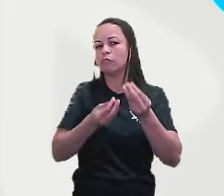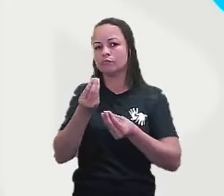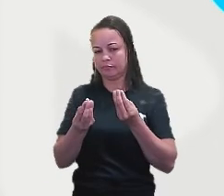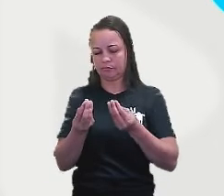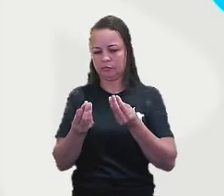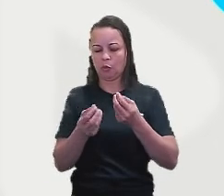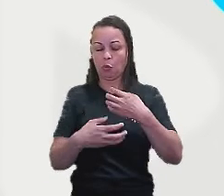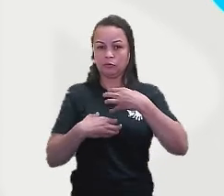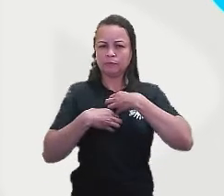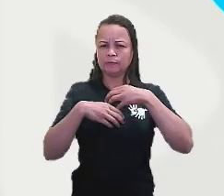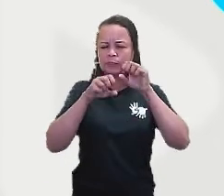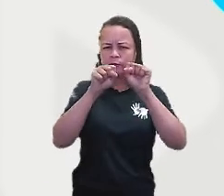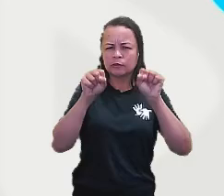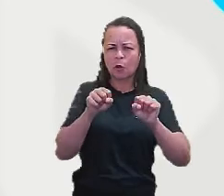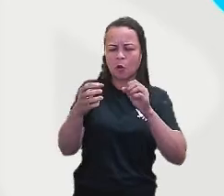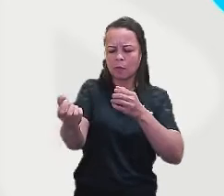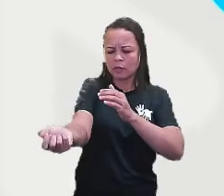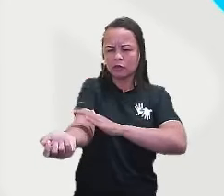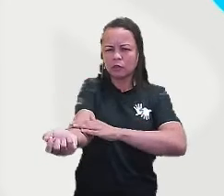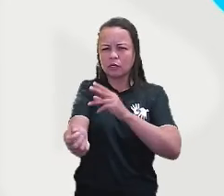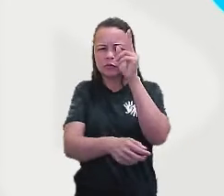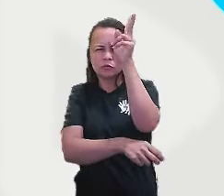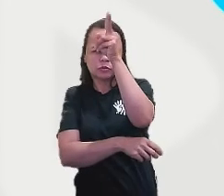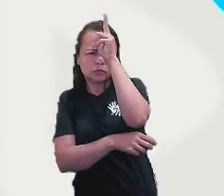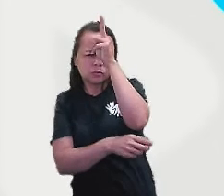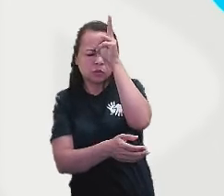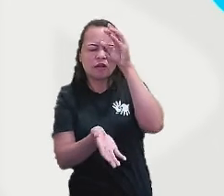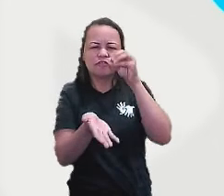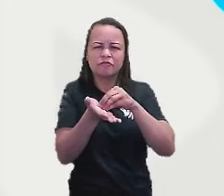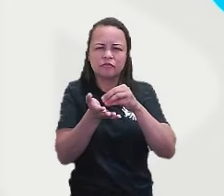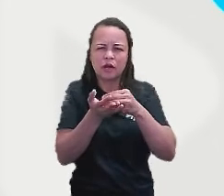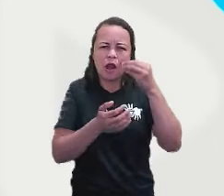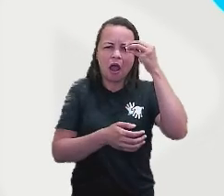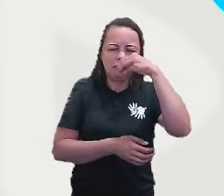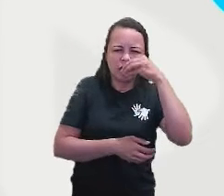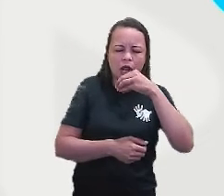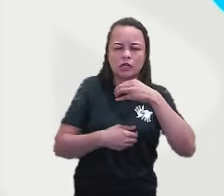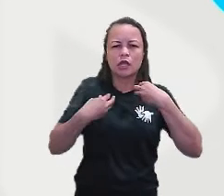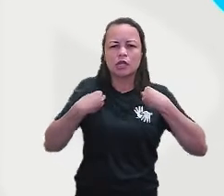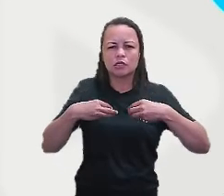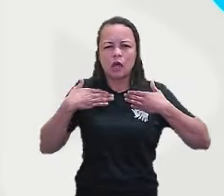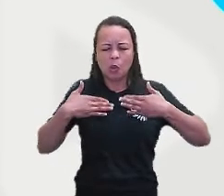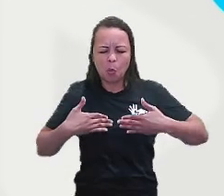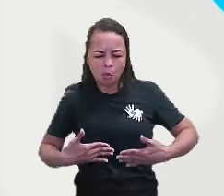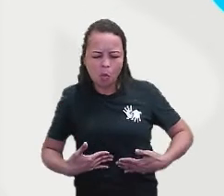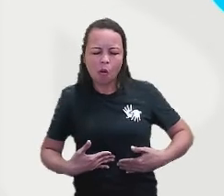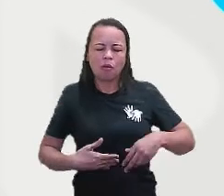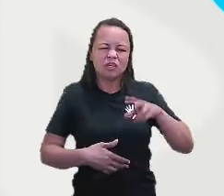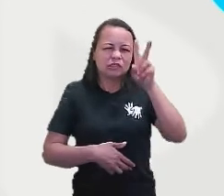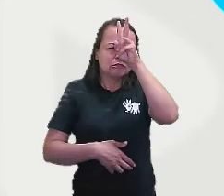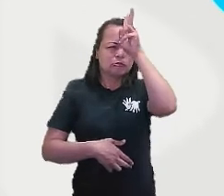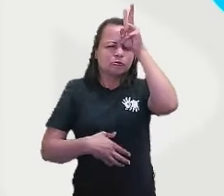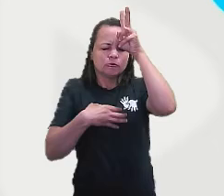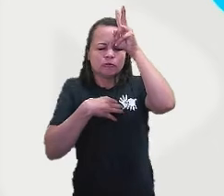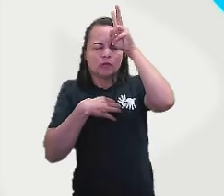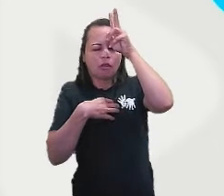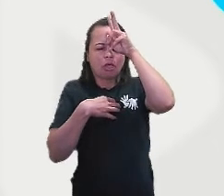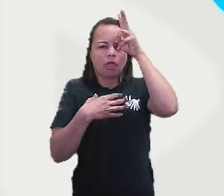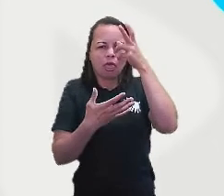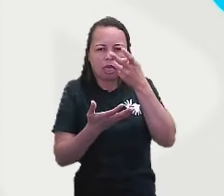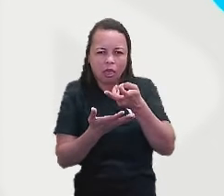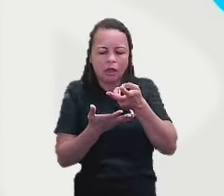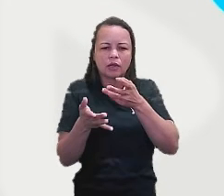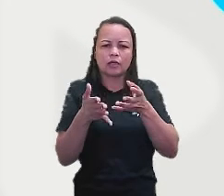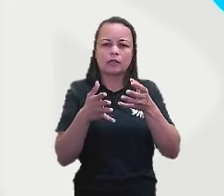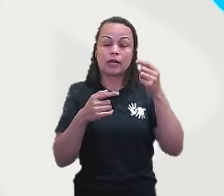pressão baixa, tontura, vertigem, falta de energia, fraqueza nos músculos, sensação de desmaio, dor de cabeça,